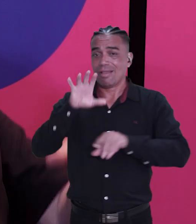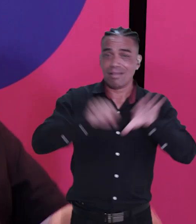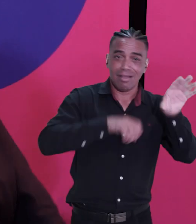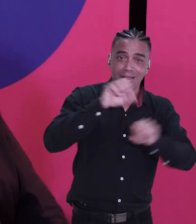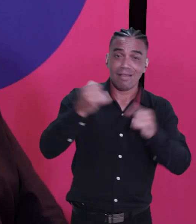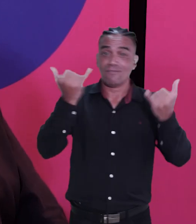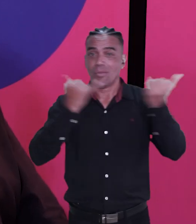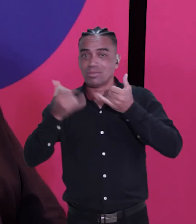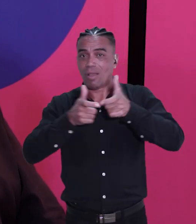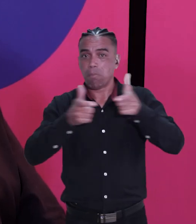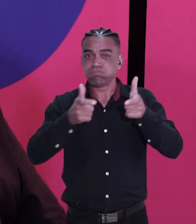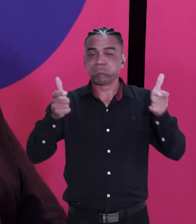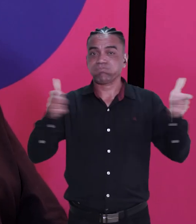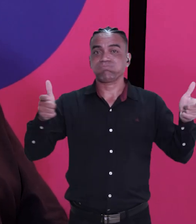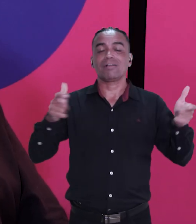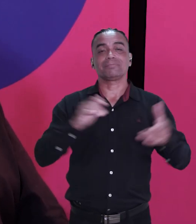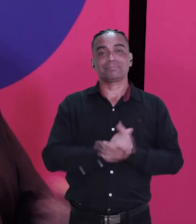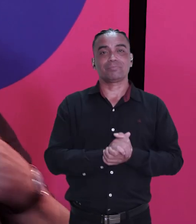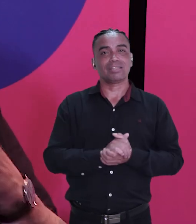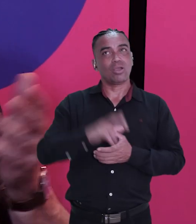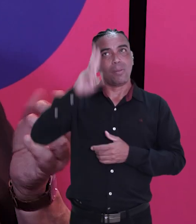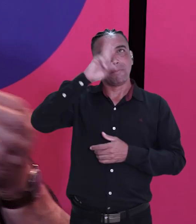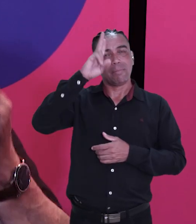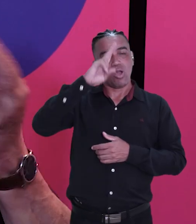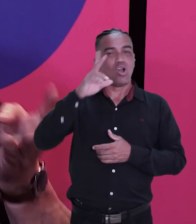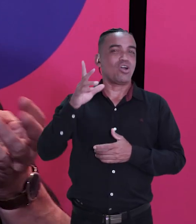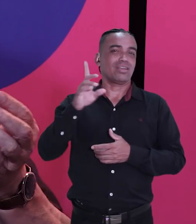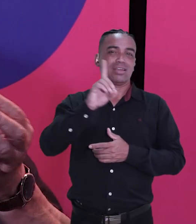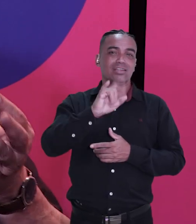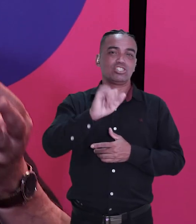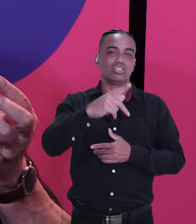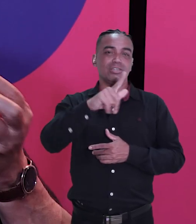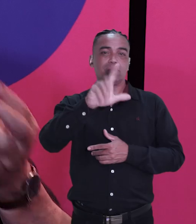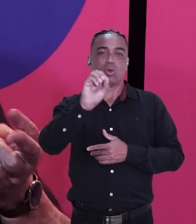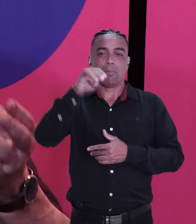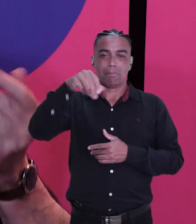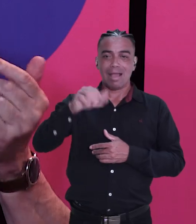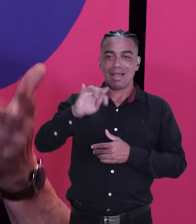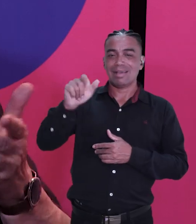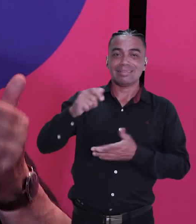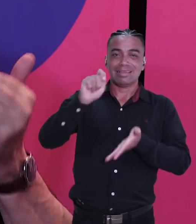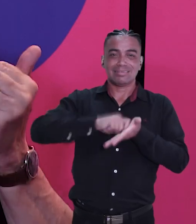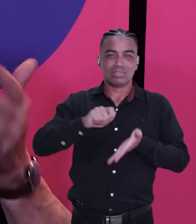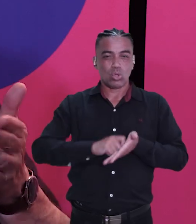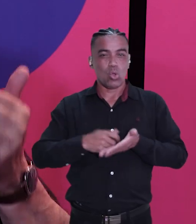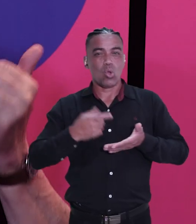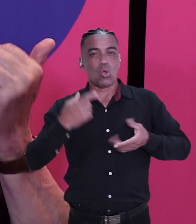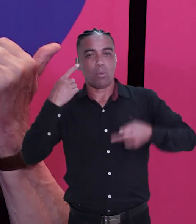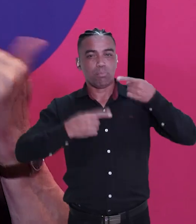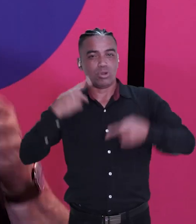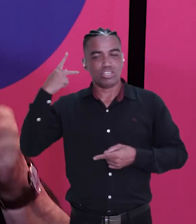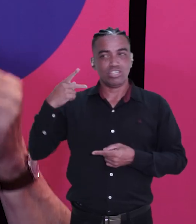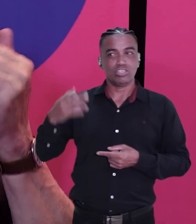vai ampliando o círculo de informações, como eu contei. Memória de diplomata, memória de escritor, memória de político, de